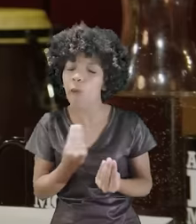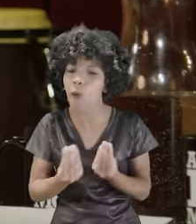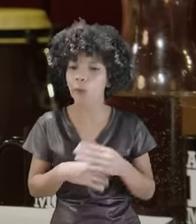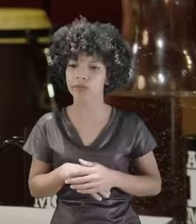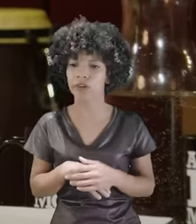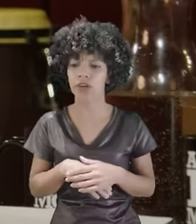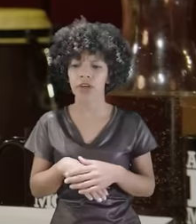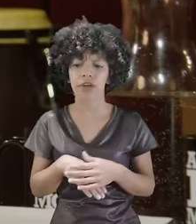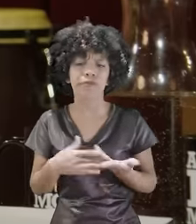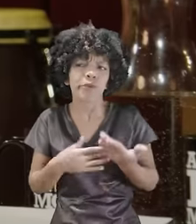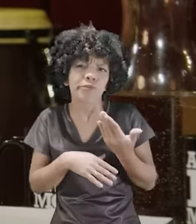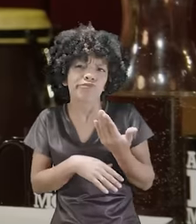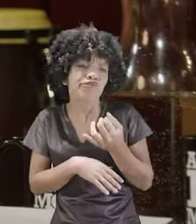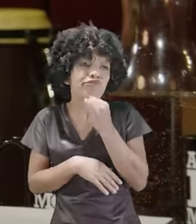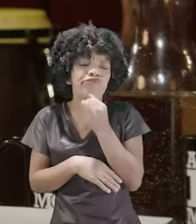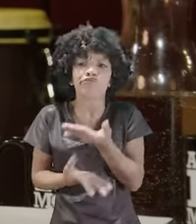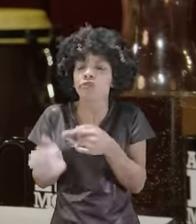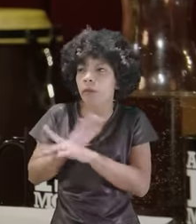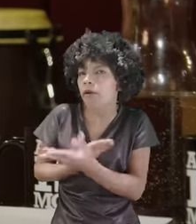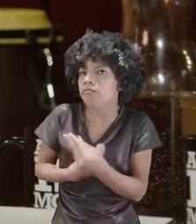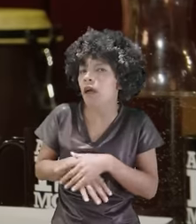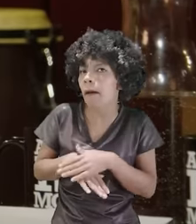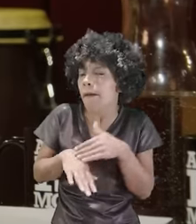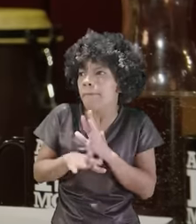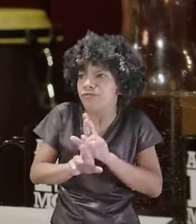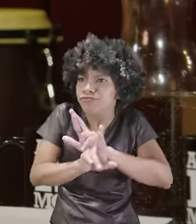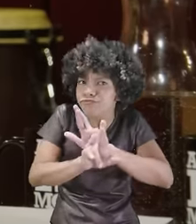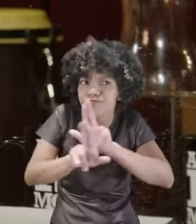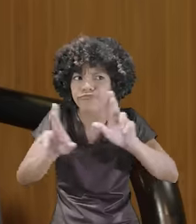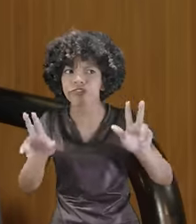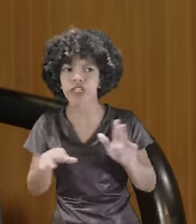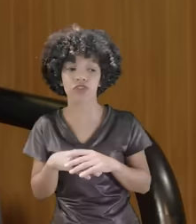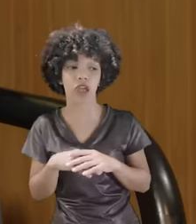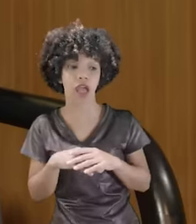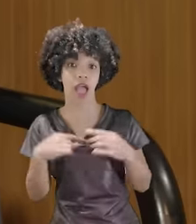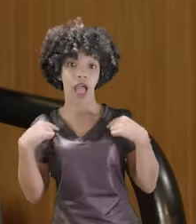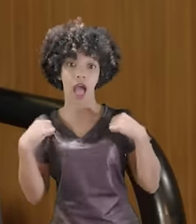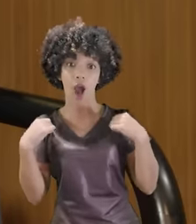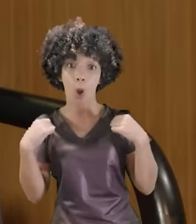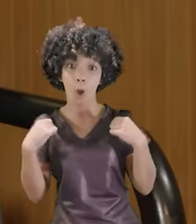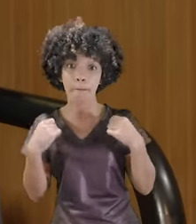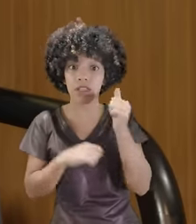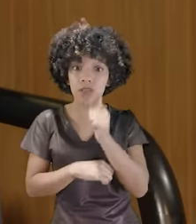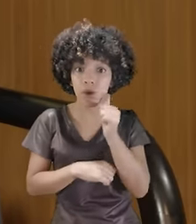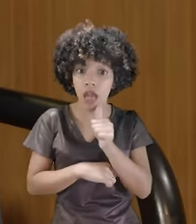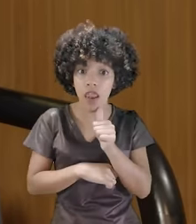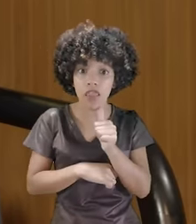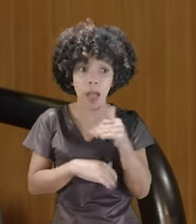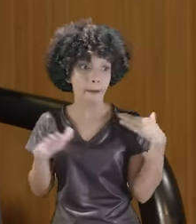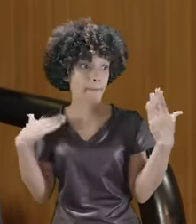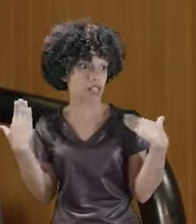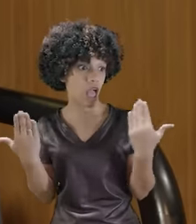o que que mais você acha que tem de diferente a roupa o que eu as mulheres saem